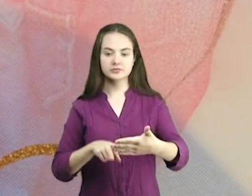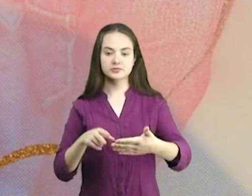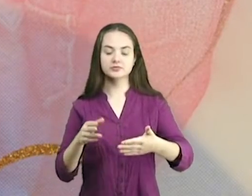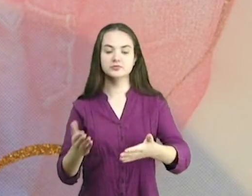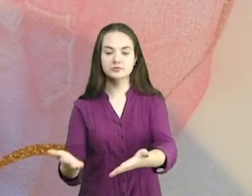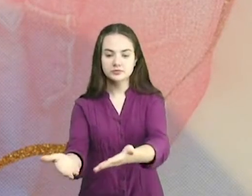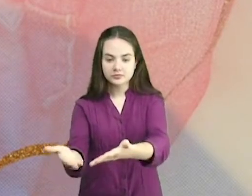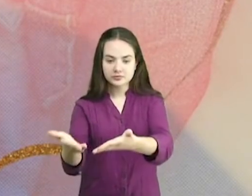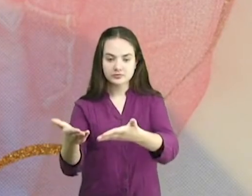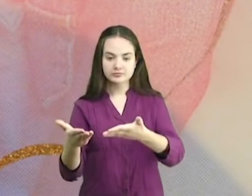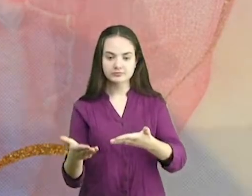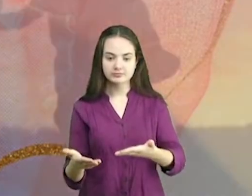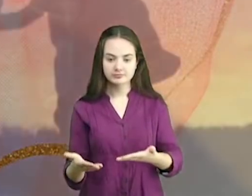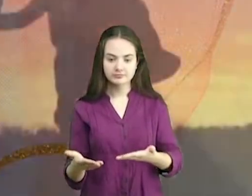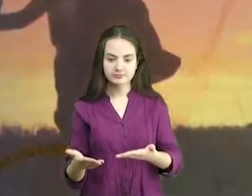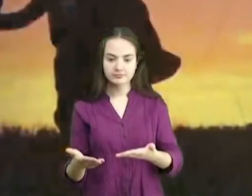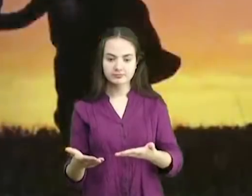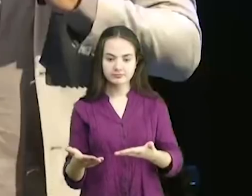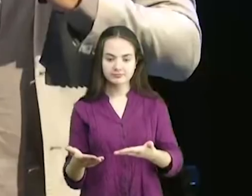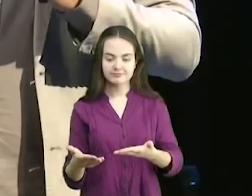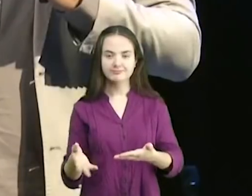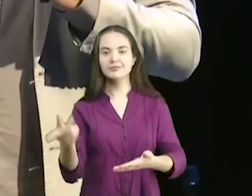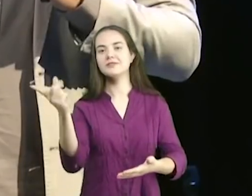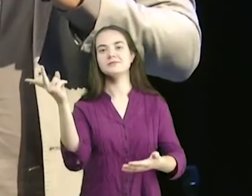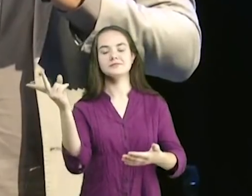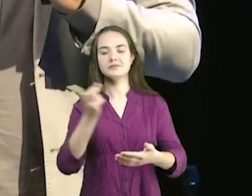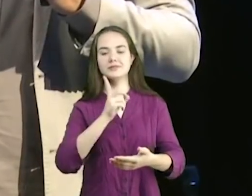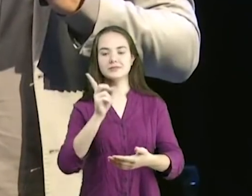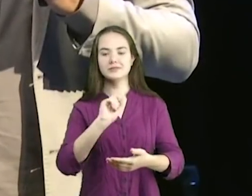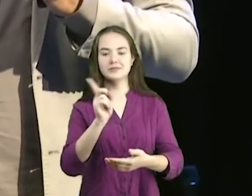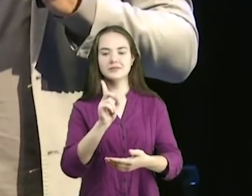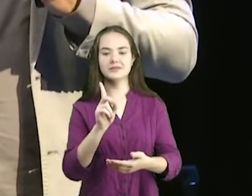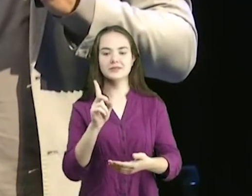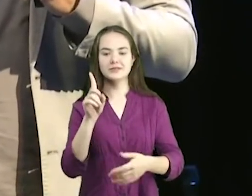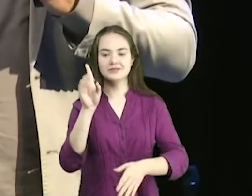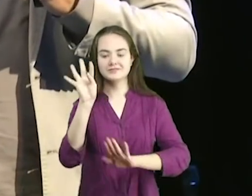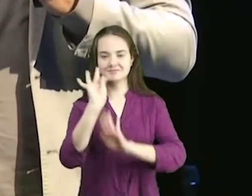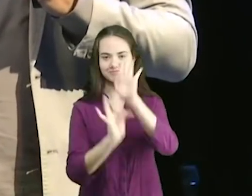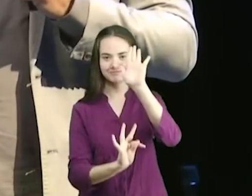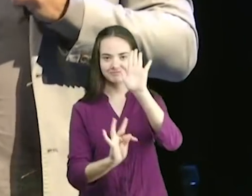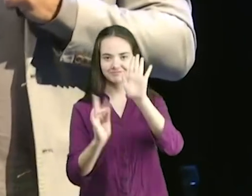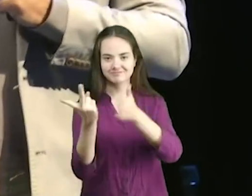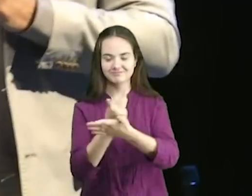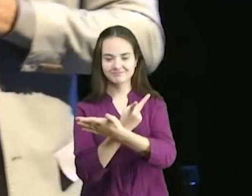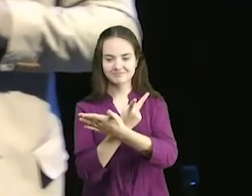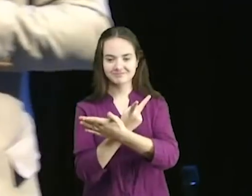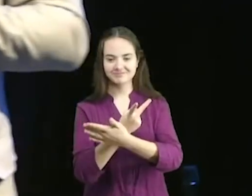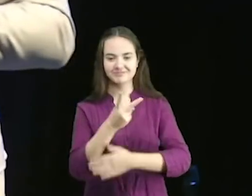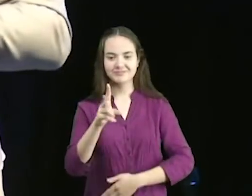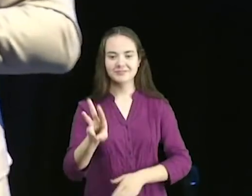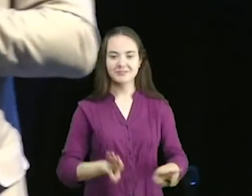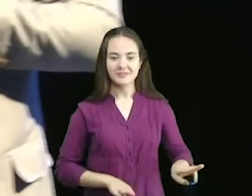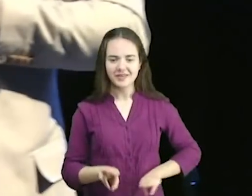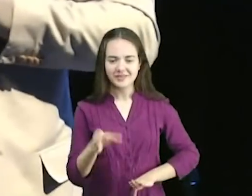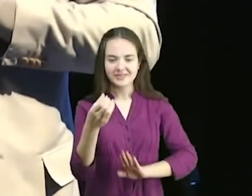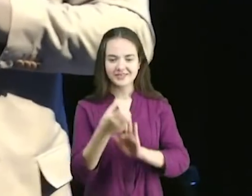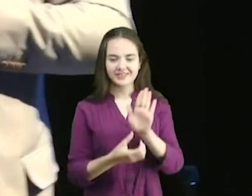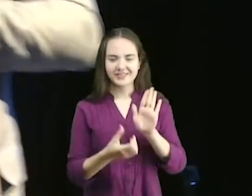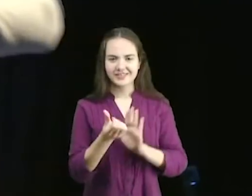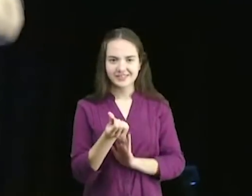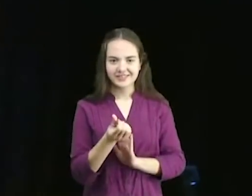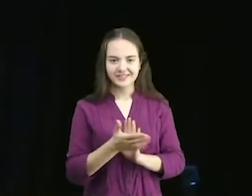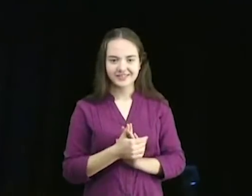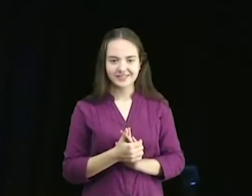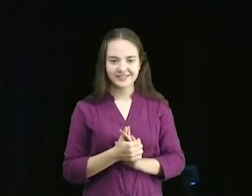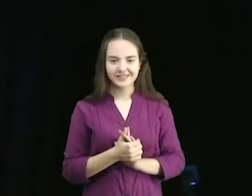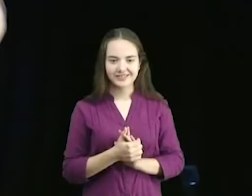Tenho certeza que não é esse texto aí. Esse é o texto da tentação do deserto. É em Marcos 6. Então,